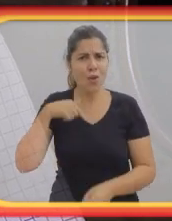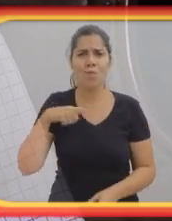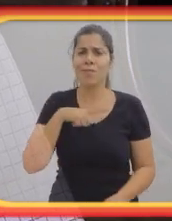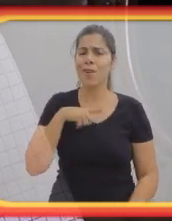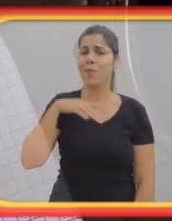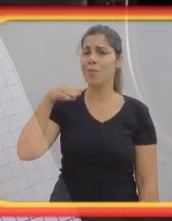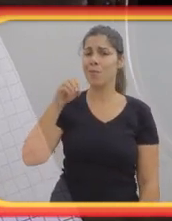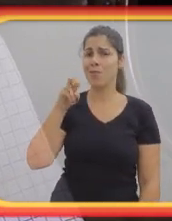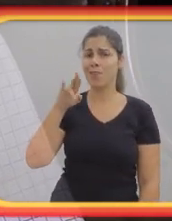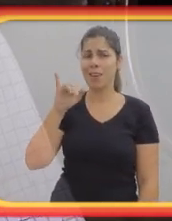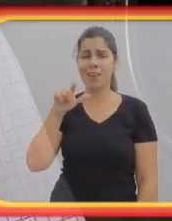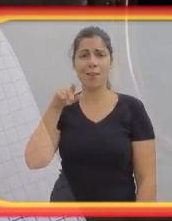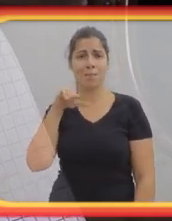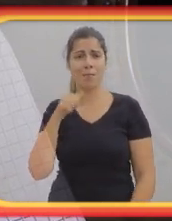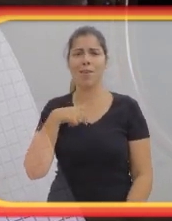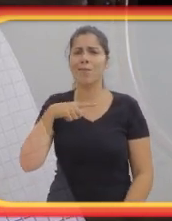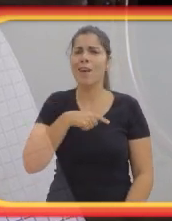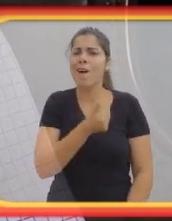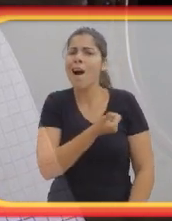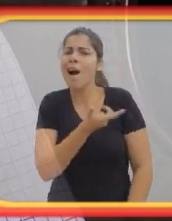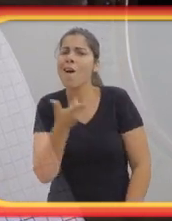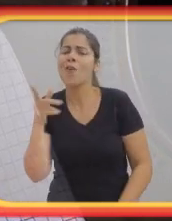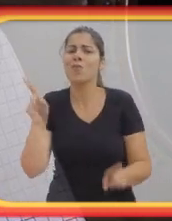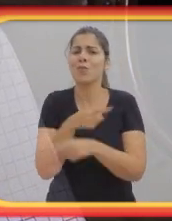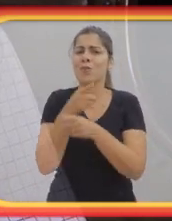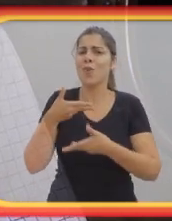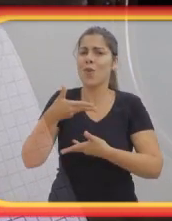próprio Radamés,